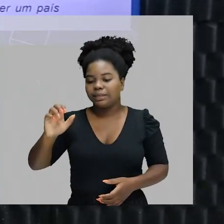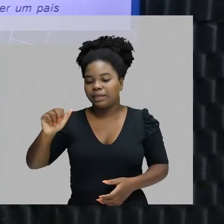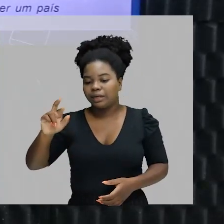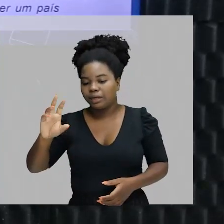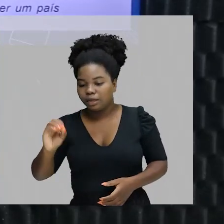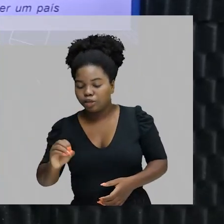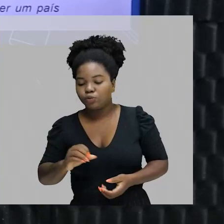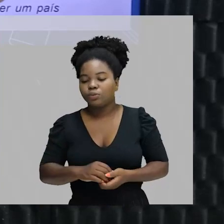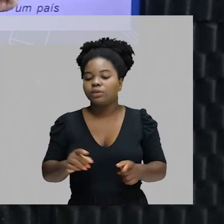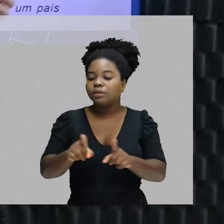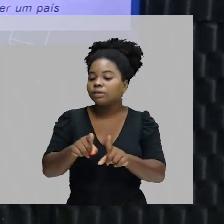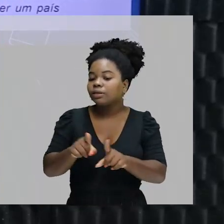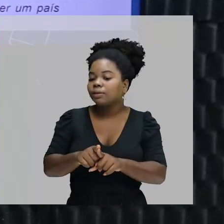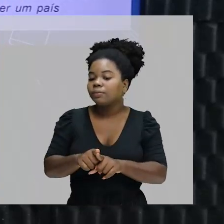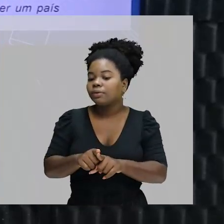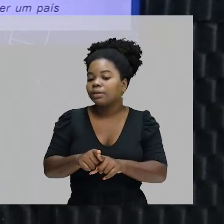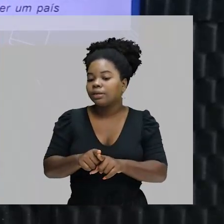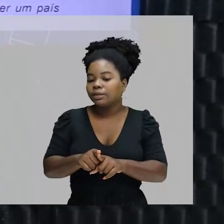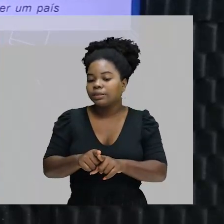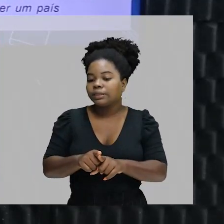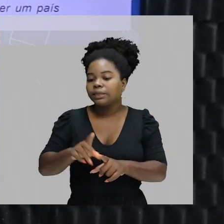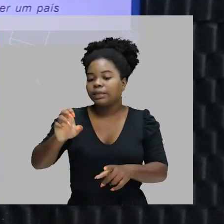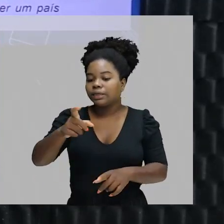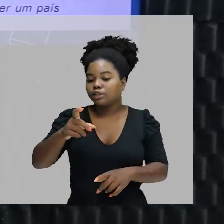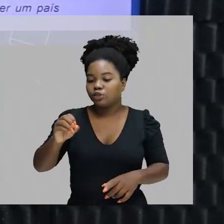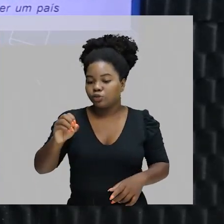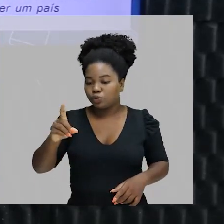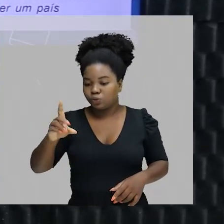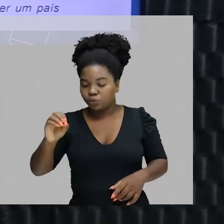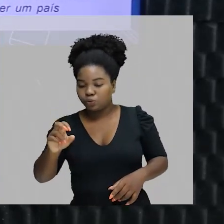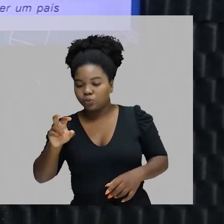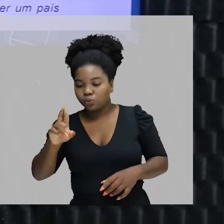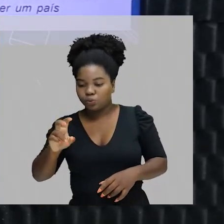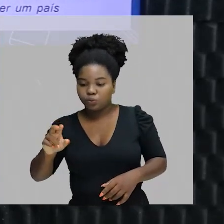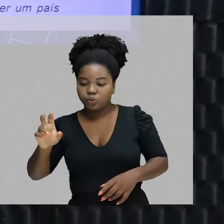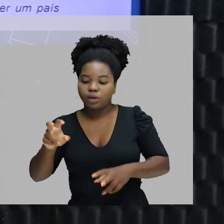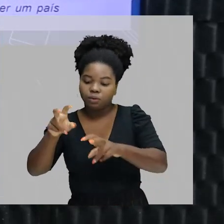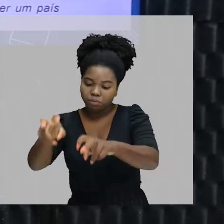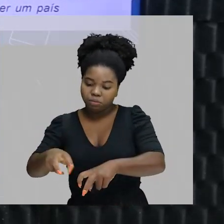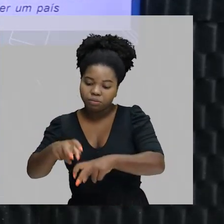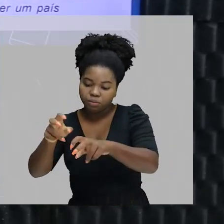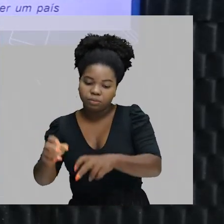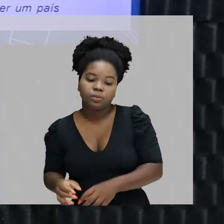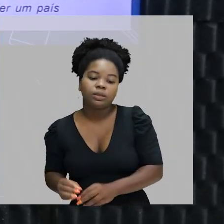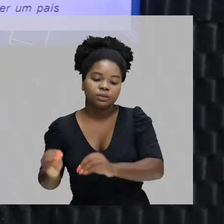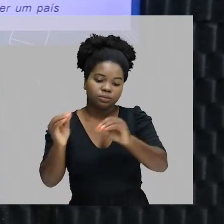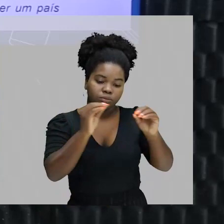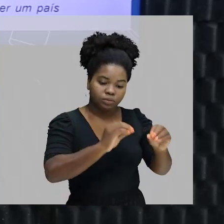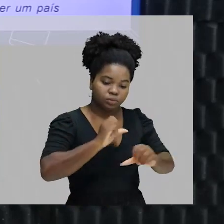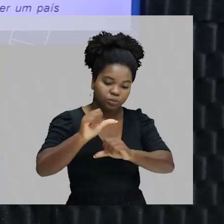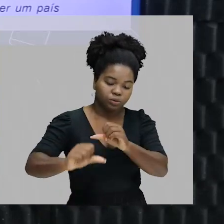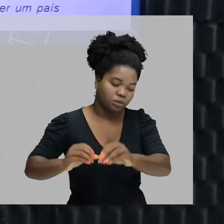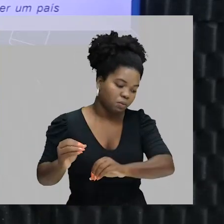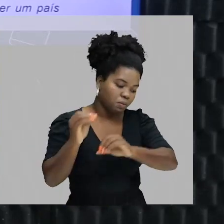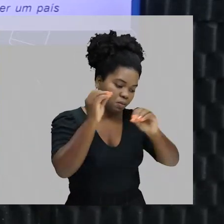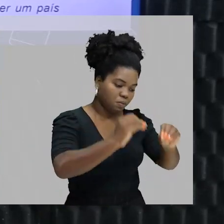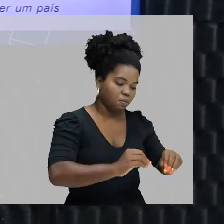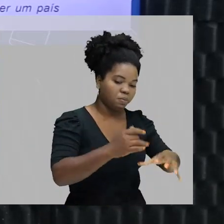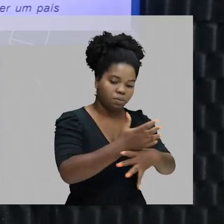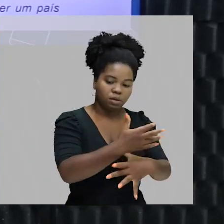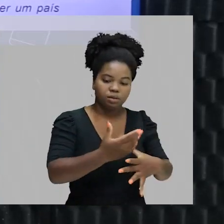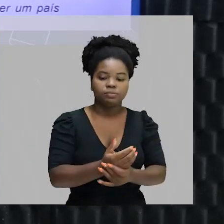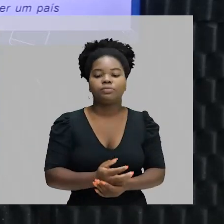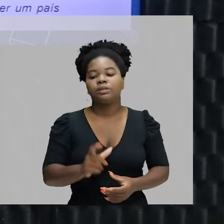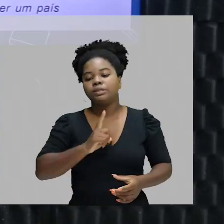esse aumento populacional. O intenso êxodo rural, de pessoas justamente se deslocando do campo para as cidades. Resultado, nós vamos ter um